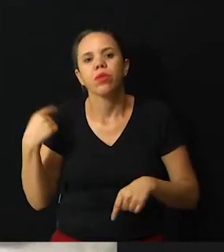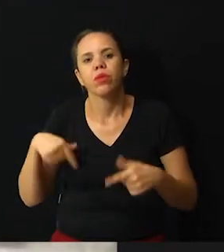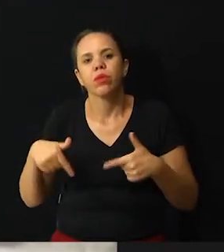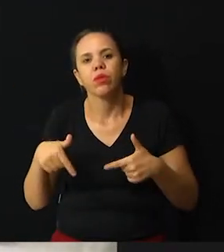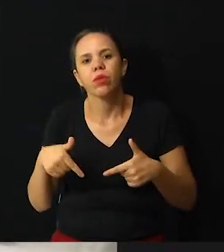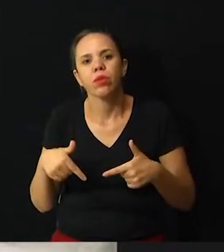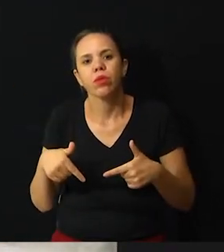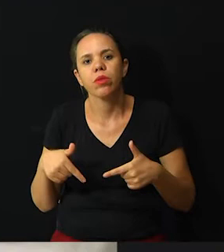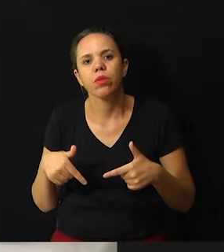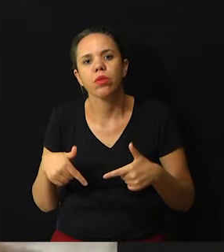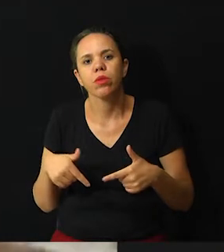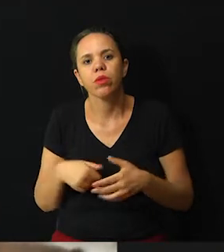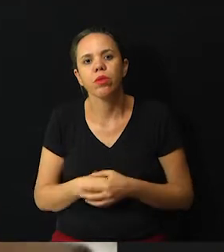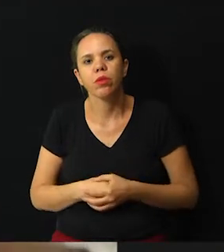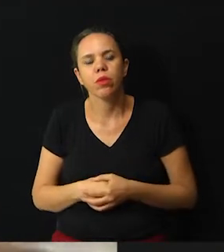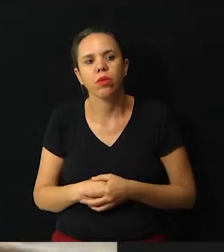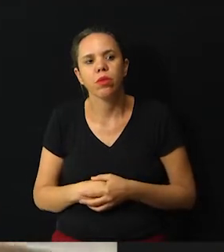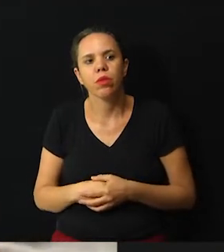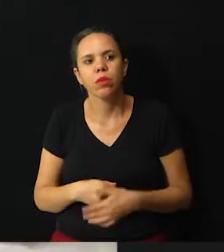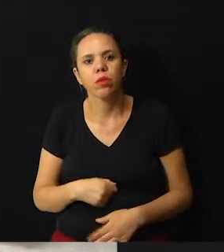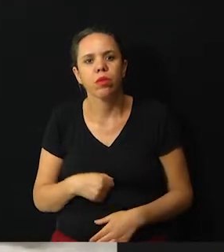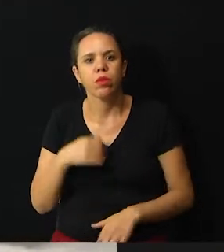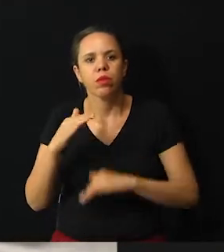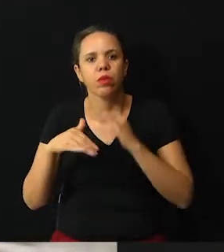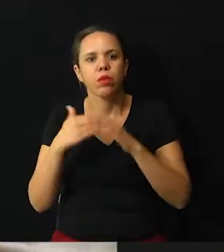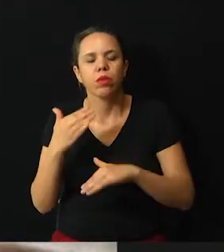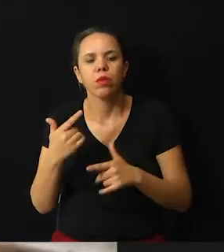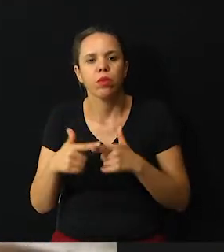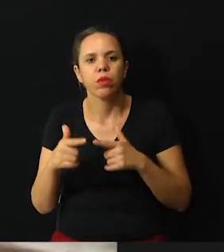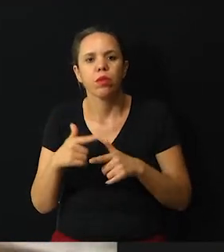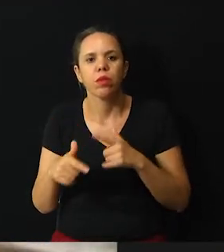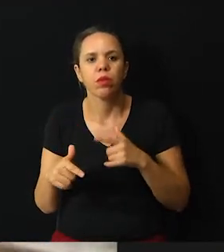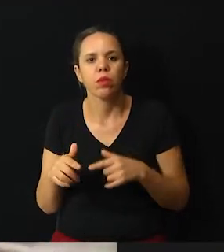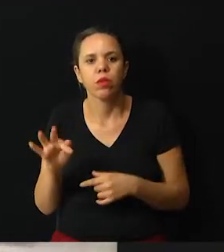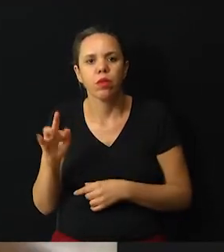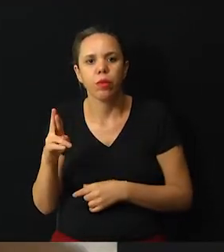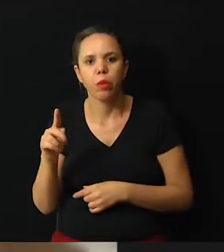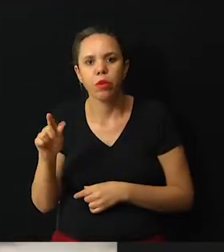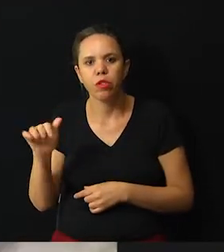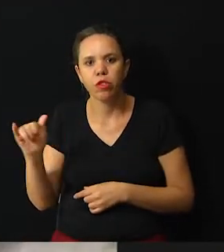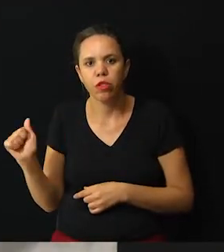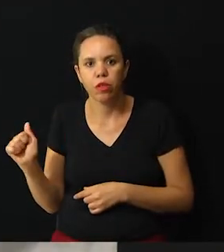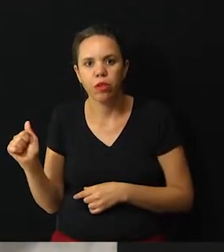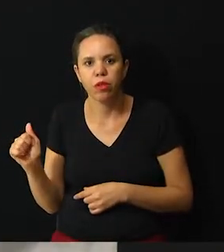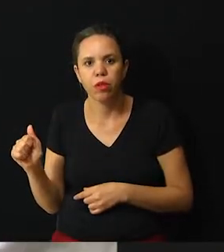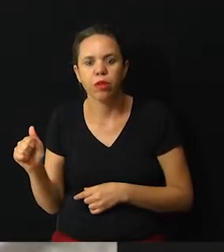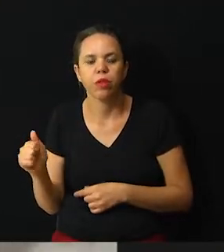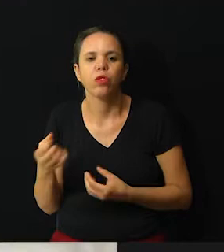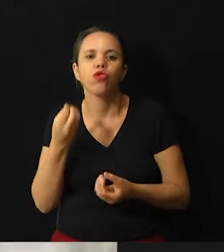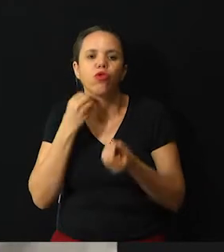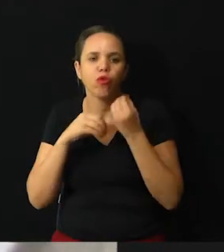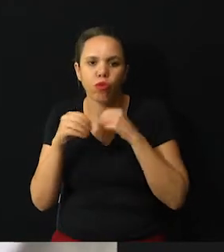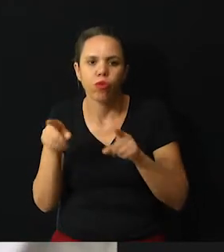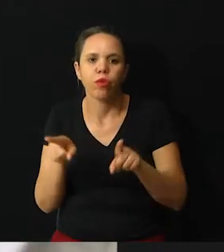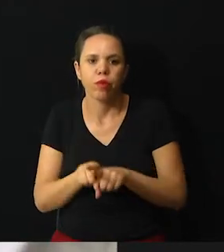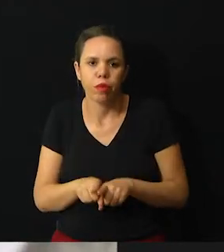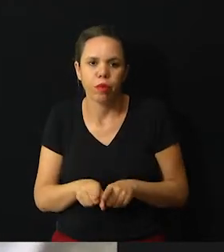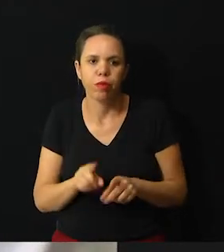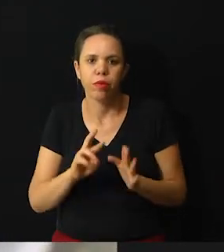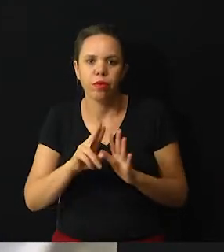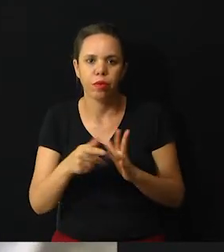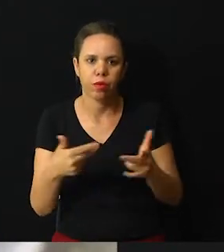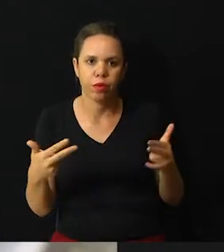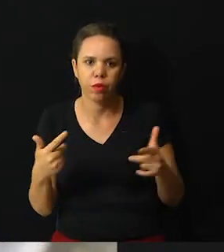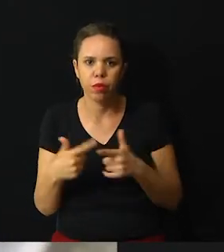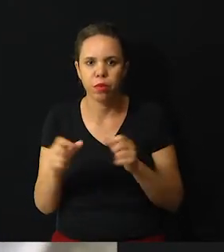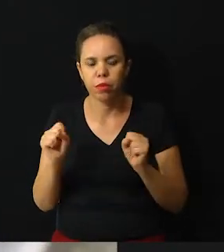no trabalho, o emprego não está legal, e acaba desencadeando uma crise de fibromialgia. Então, tem várias situações hormonais também, né? Então, são